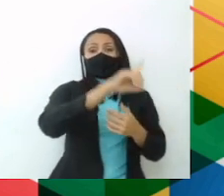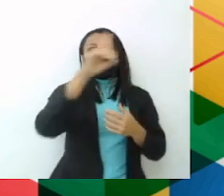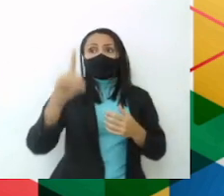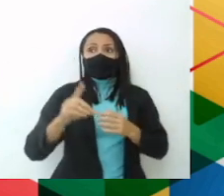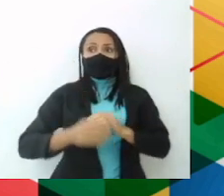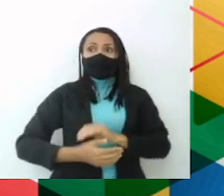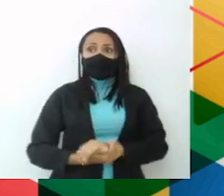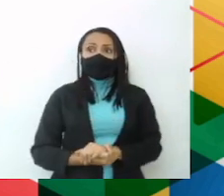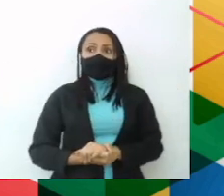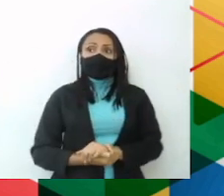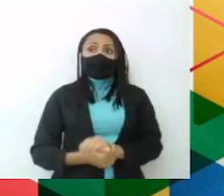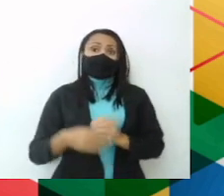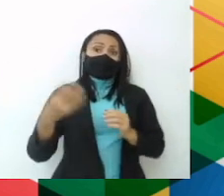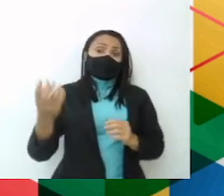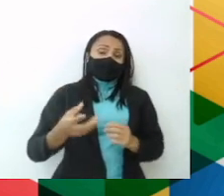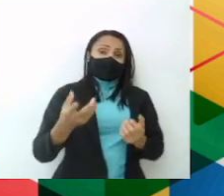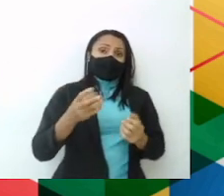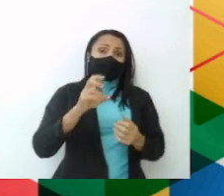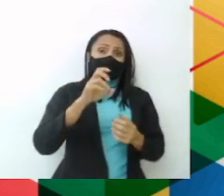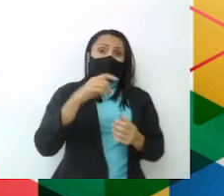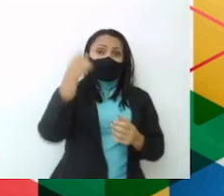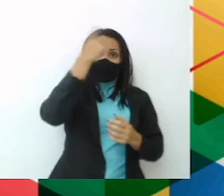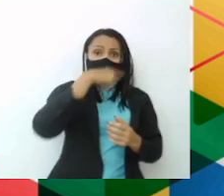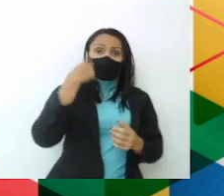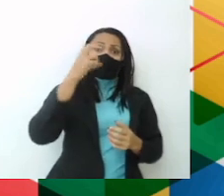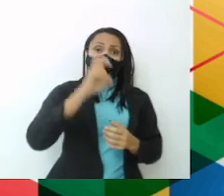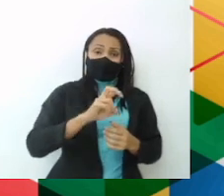trabalhar agora 5 horas todo dia, eu vou